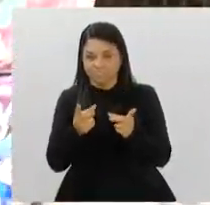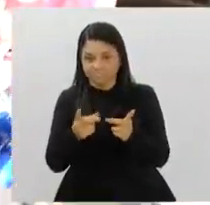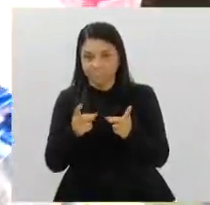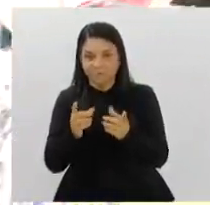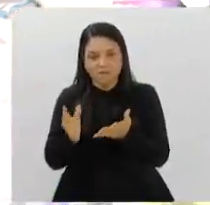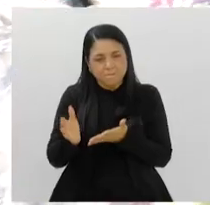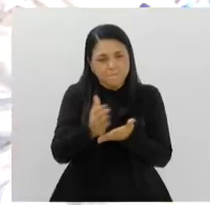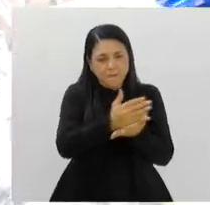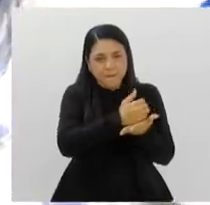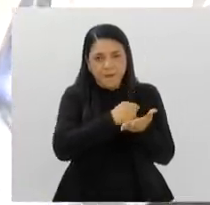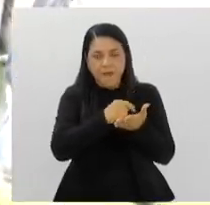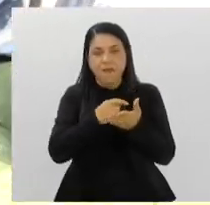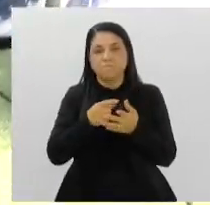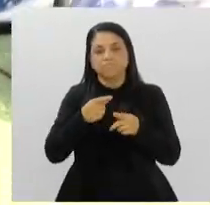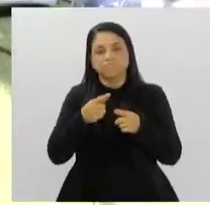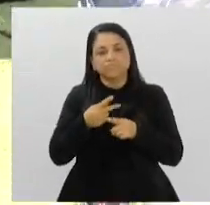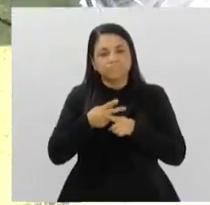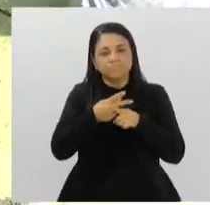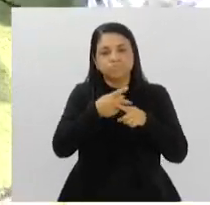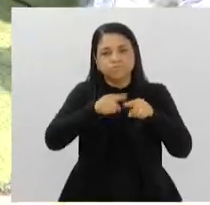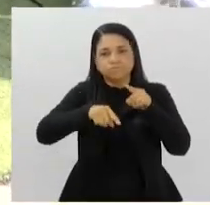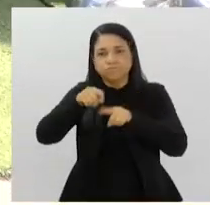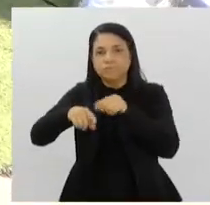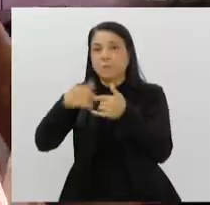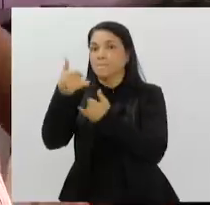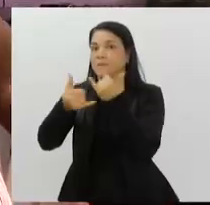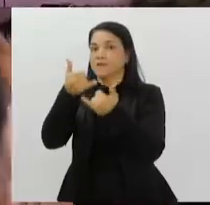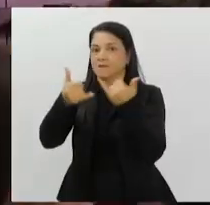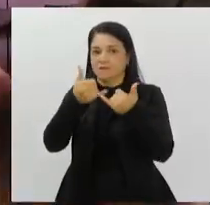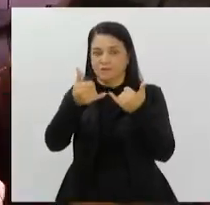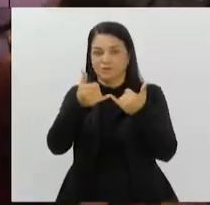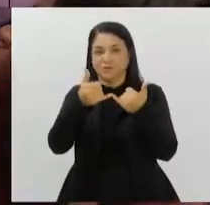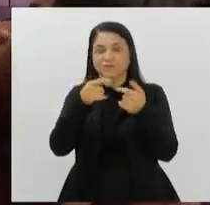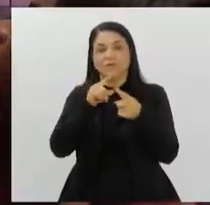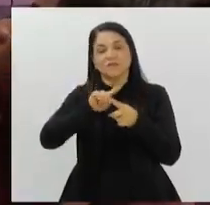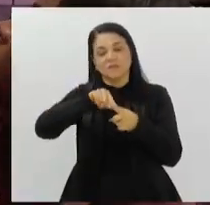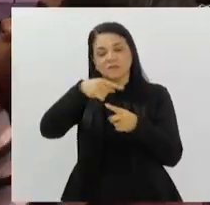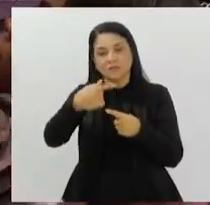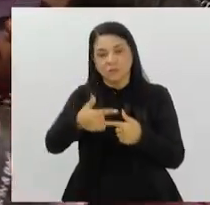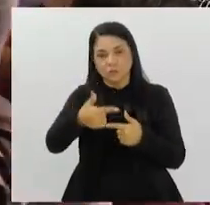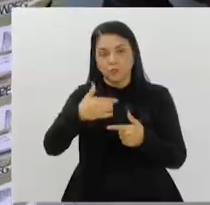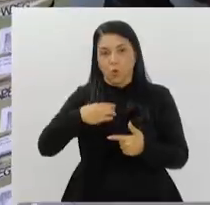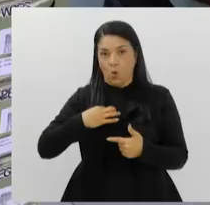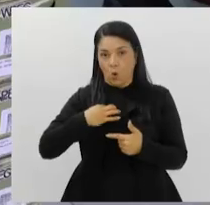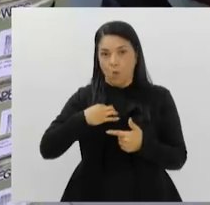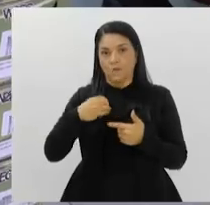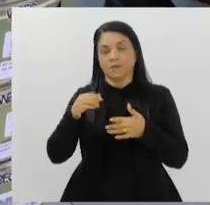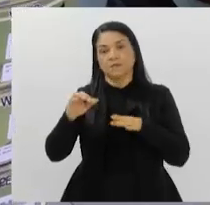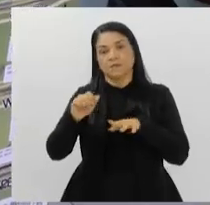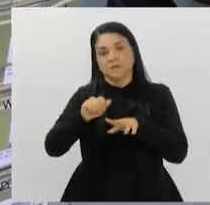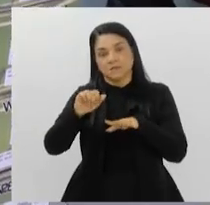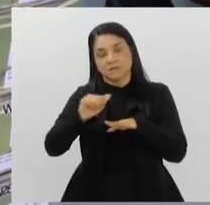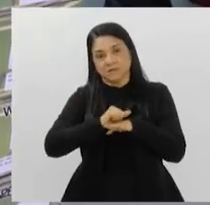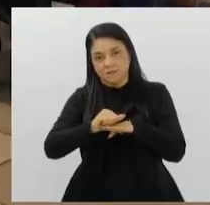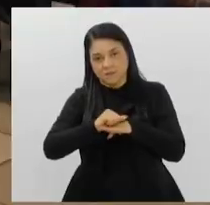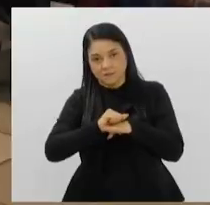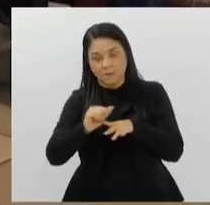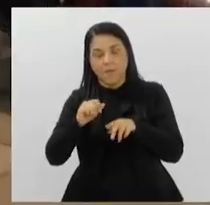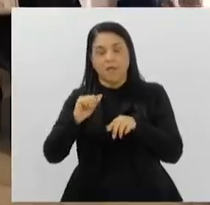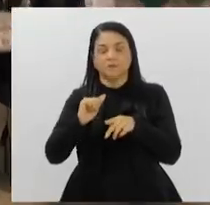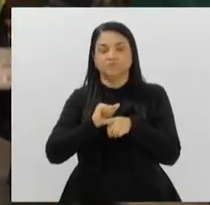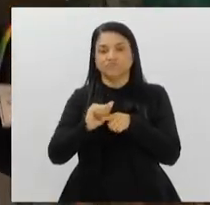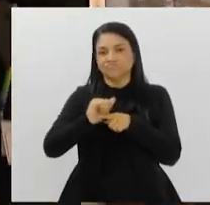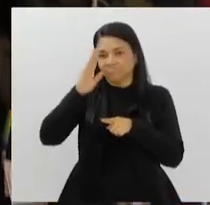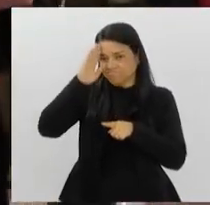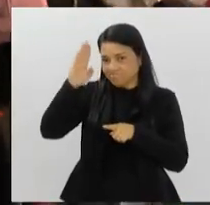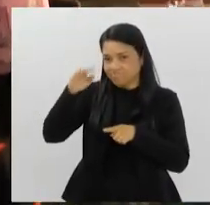apurou que os itens mais procurados são os brinquedos, seguidos de roupas e calçados, principalmente os tênis. Depois